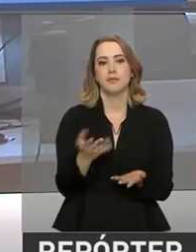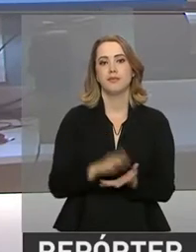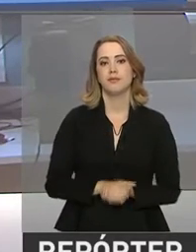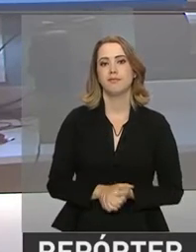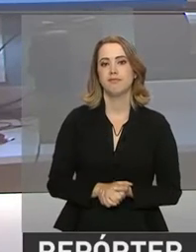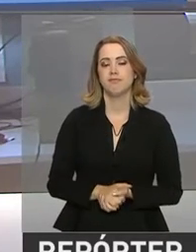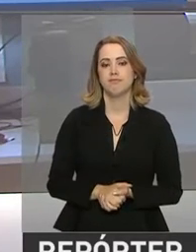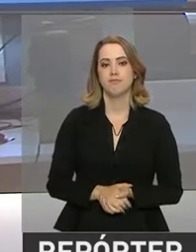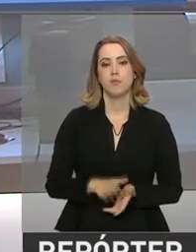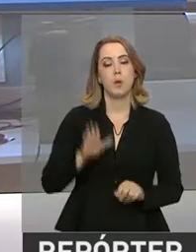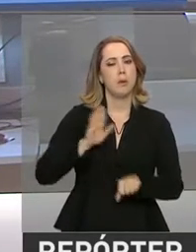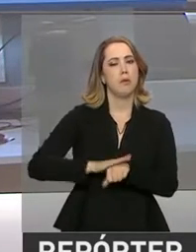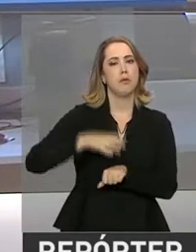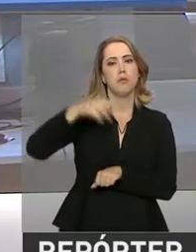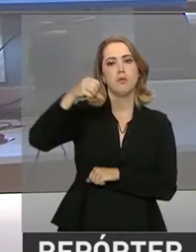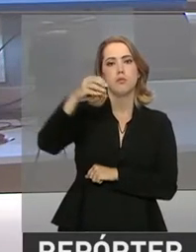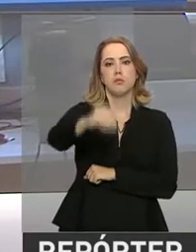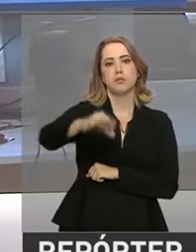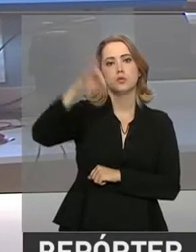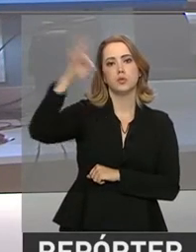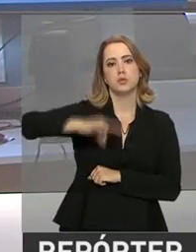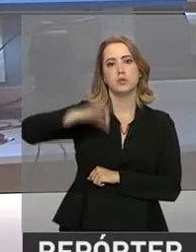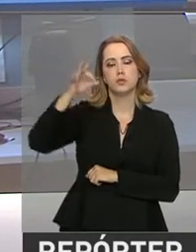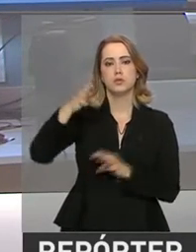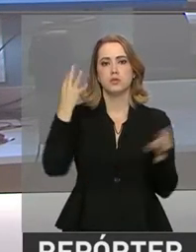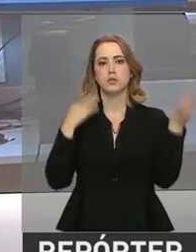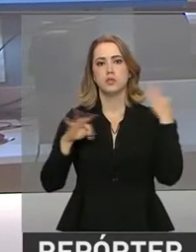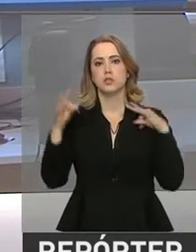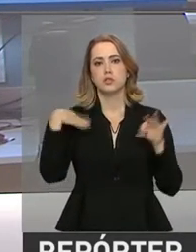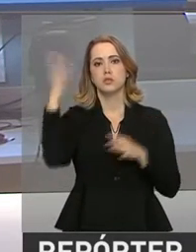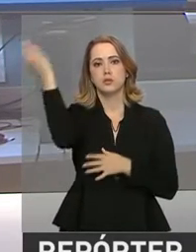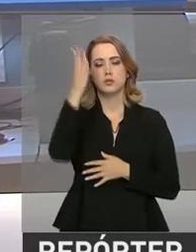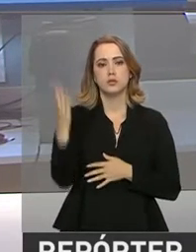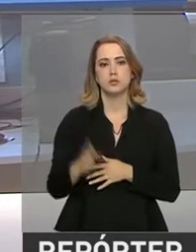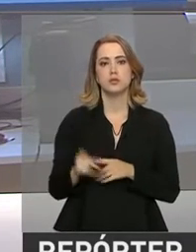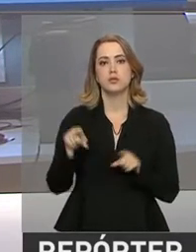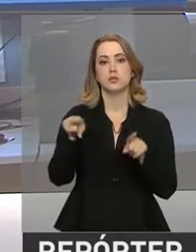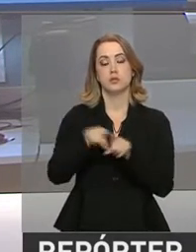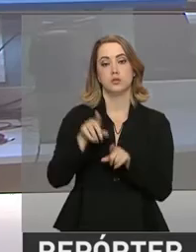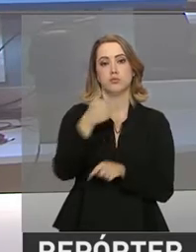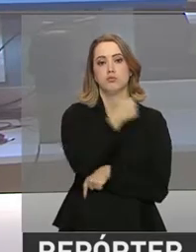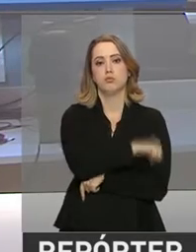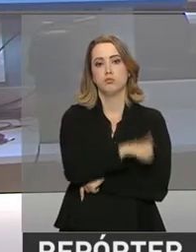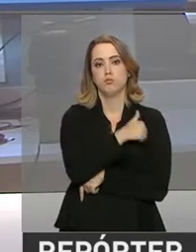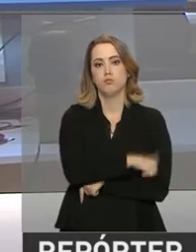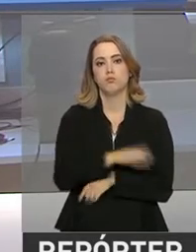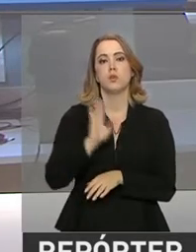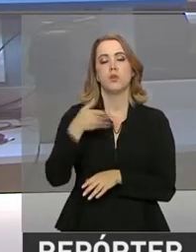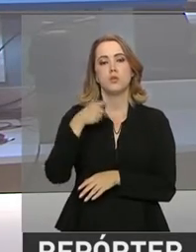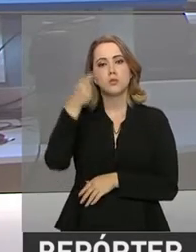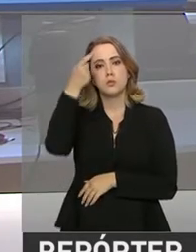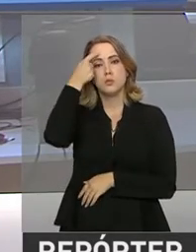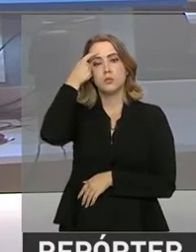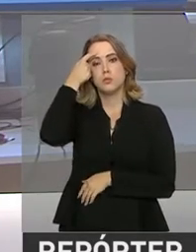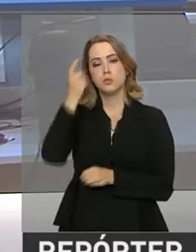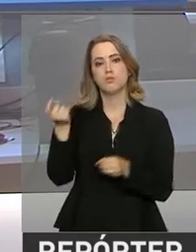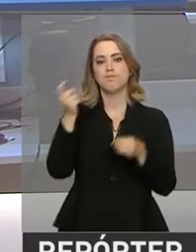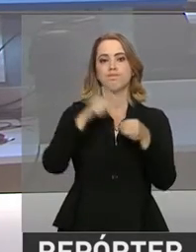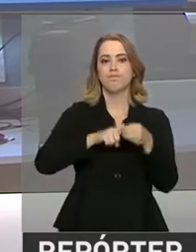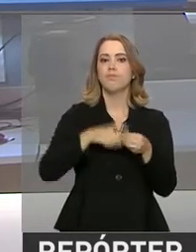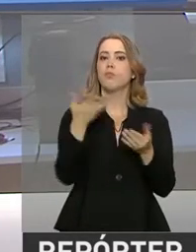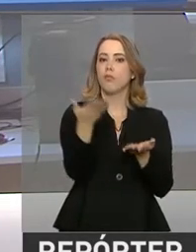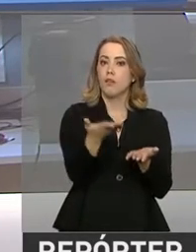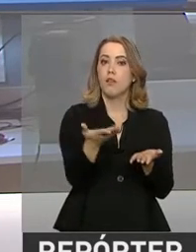e mais de noventa porcento dos turistas brasileiros e estrangeiros que foram Rio de Janeiro para ver os jogos já pensam em voltar